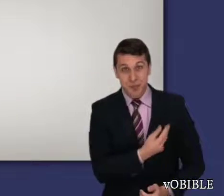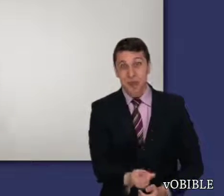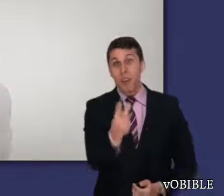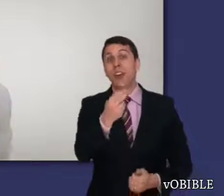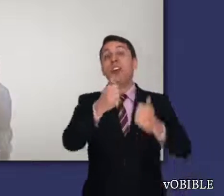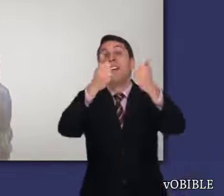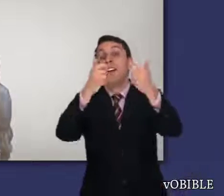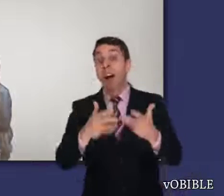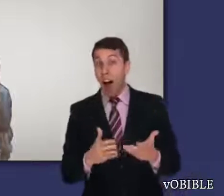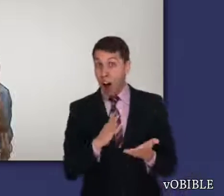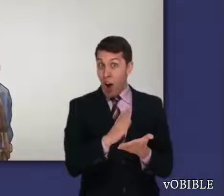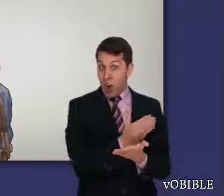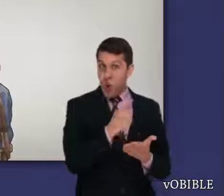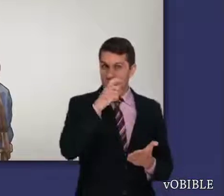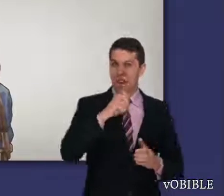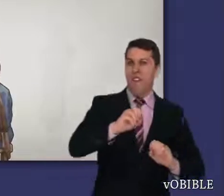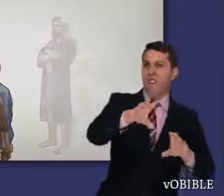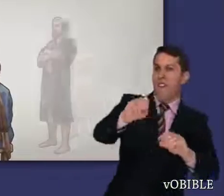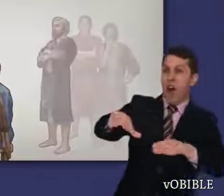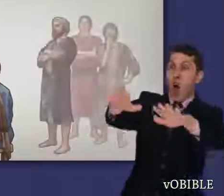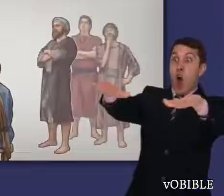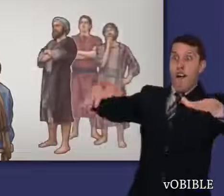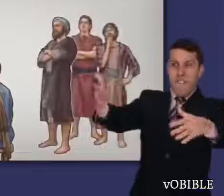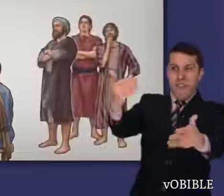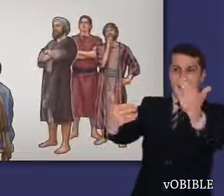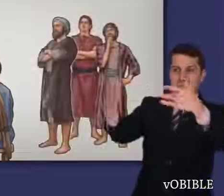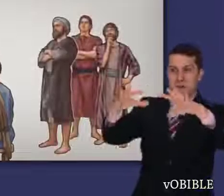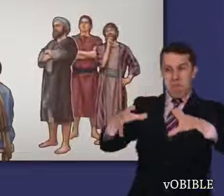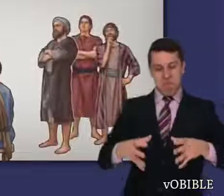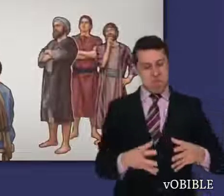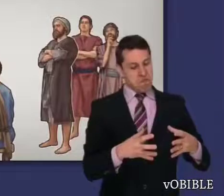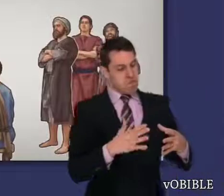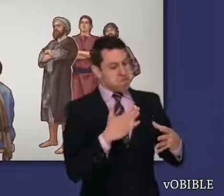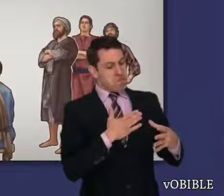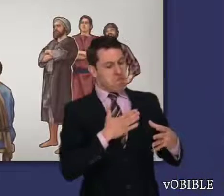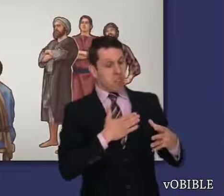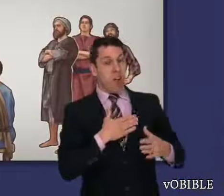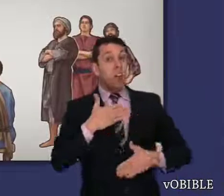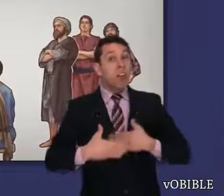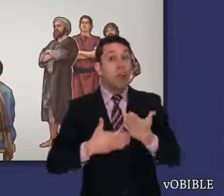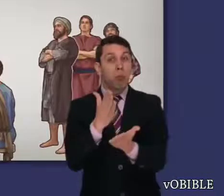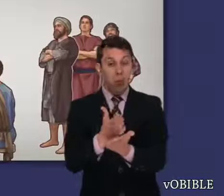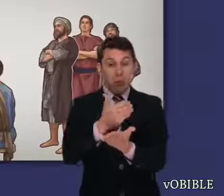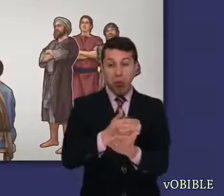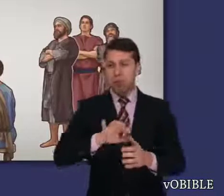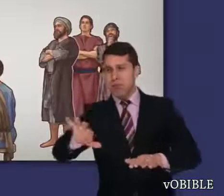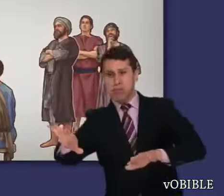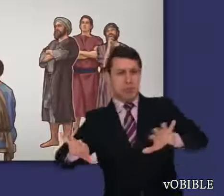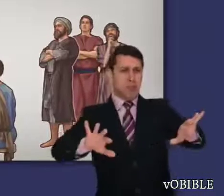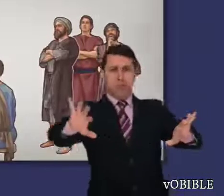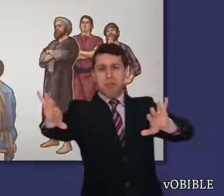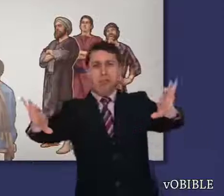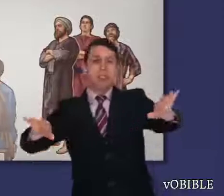No capítulo 2, Pedro avisa que os cristãos precisam tomar cuidado, porque falsos instrutores iriam criar seitas destrutivas.